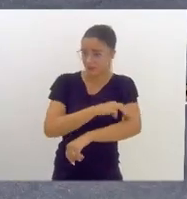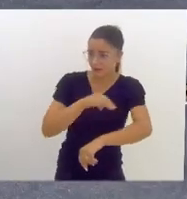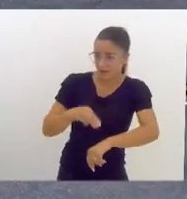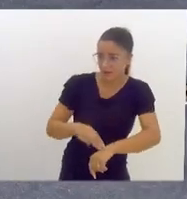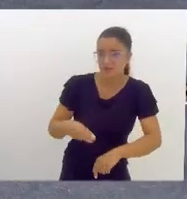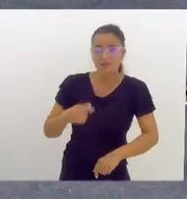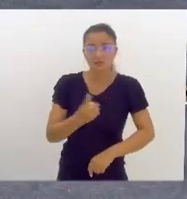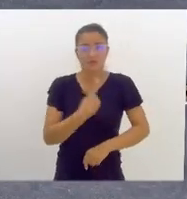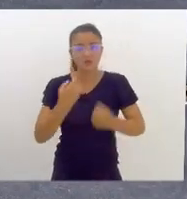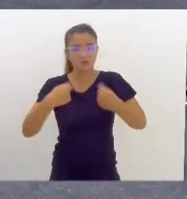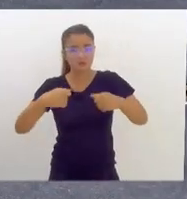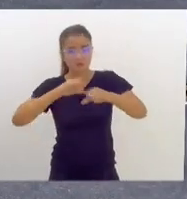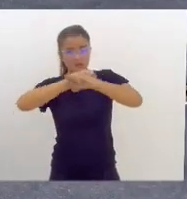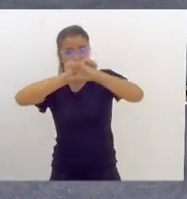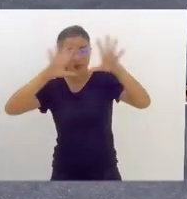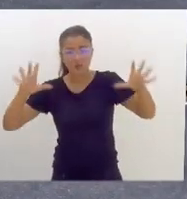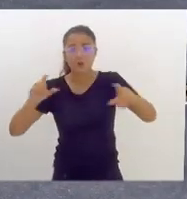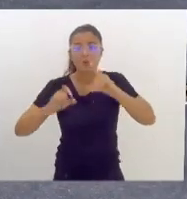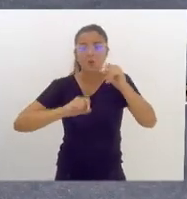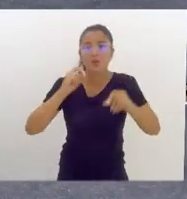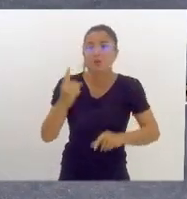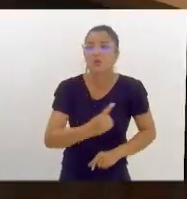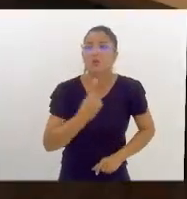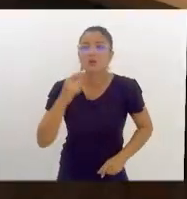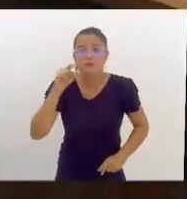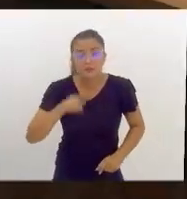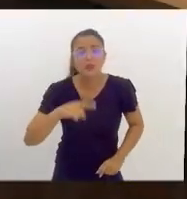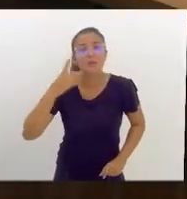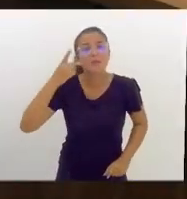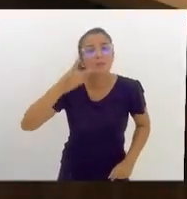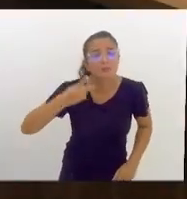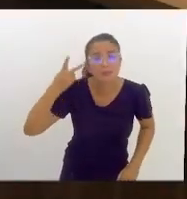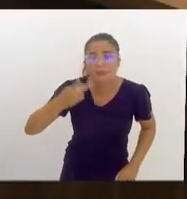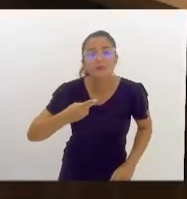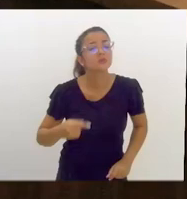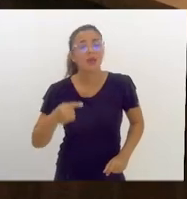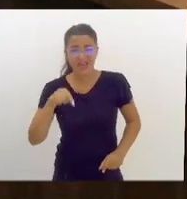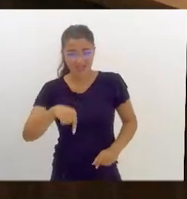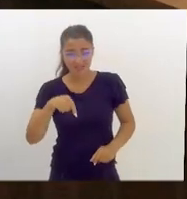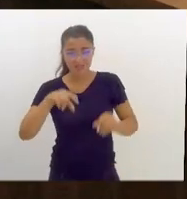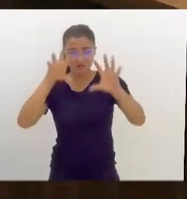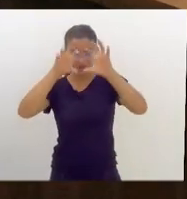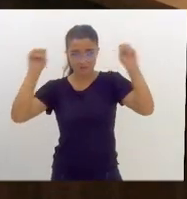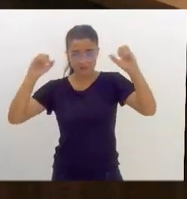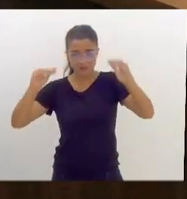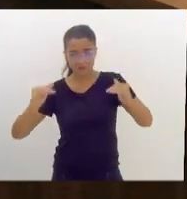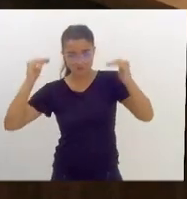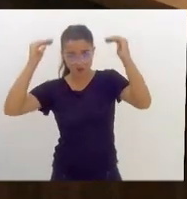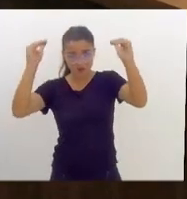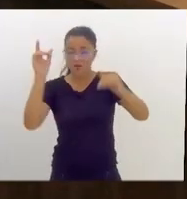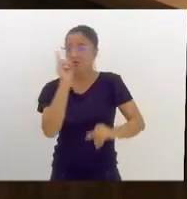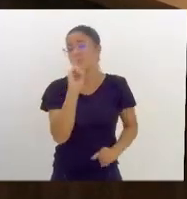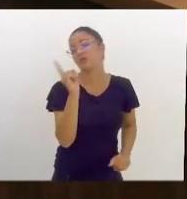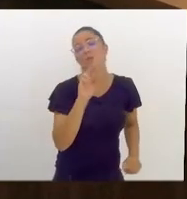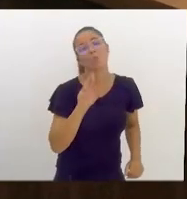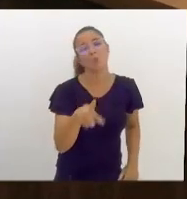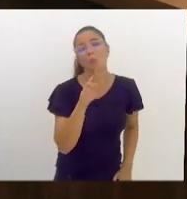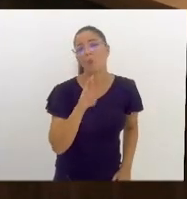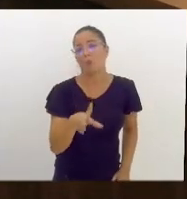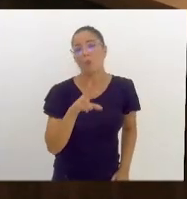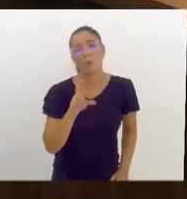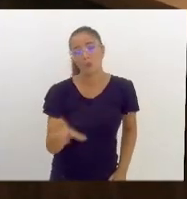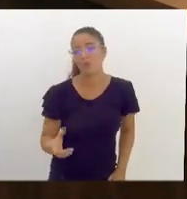nós somos uma casa política. Aqui não é o Supremo Tribunal Federal. Tá? Então, só para que isso aqui